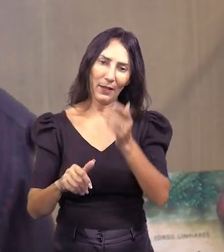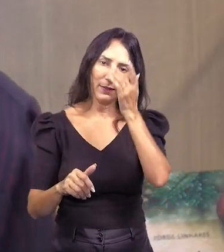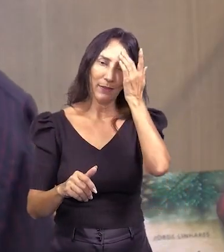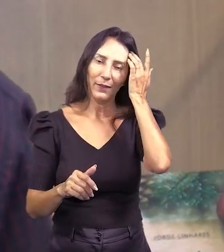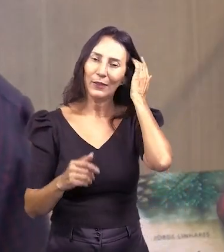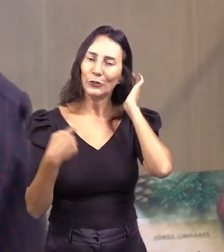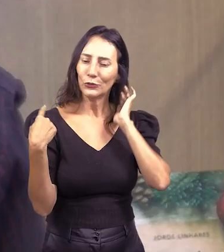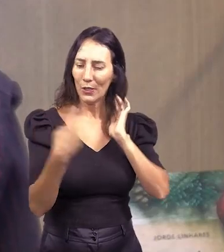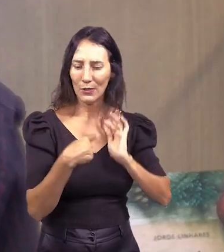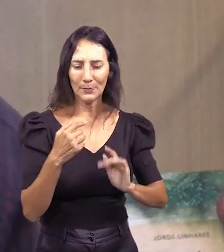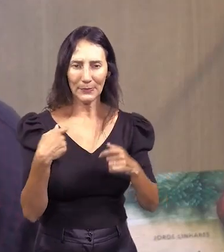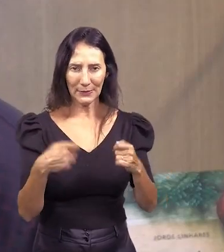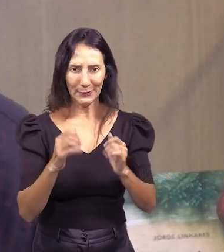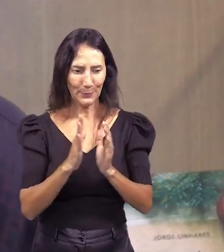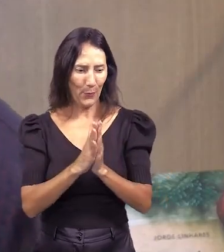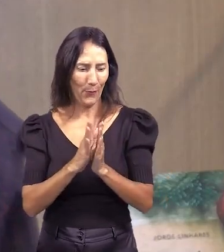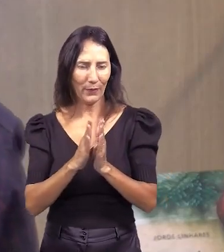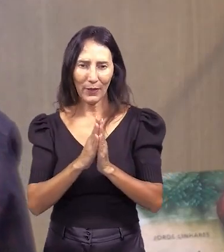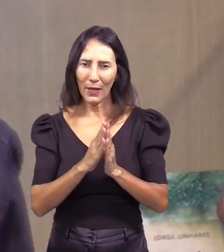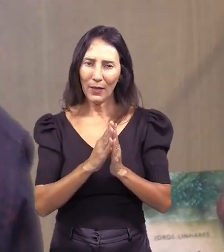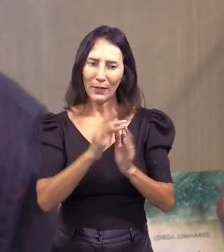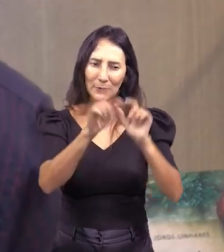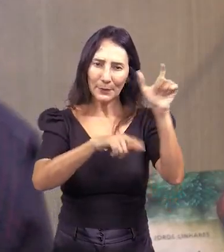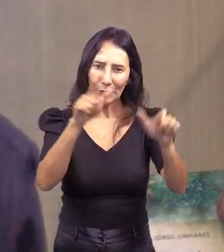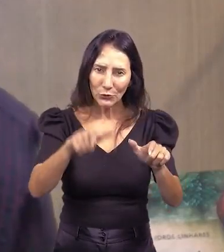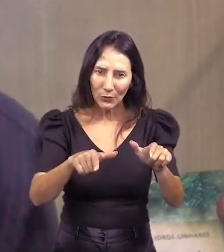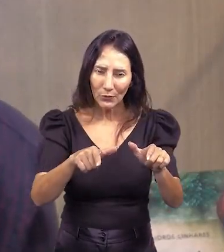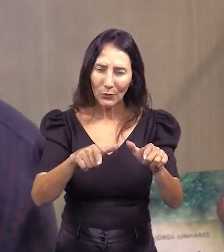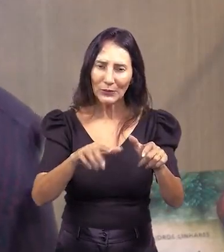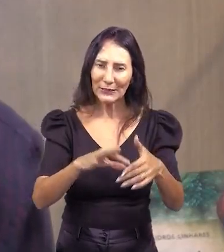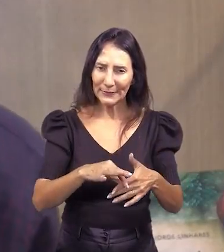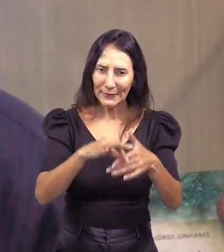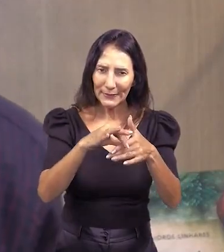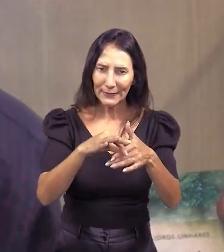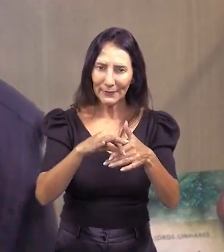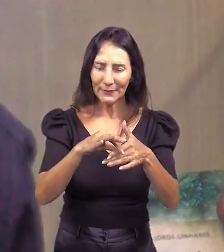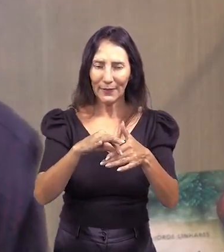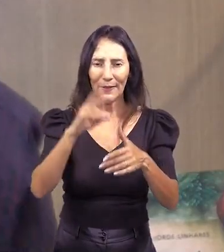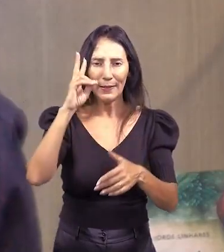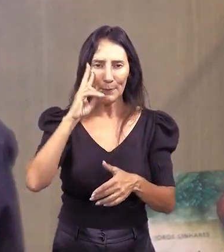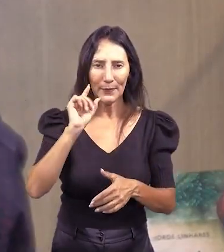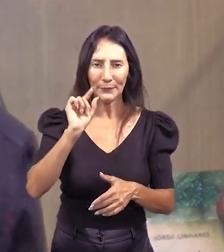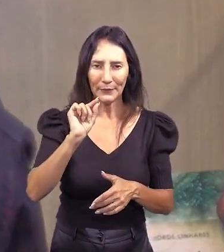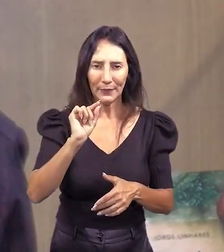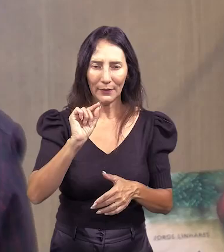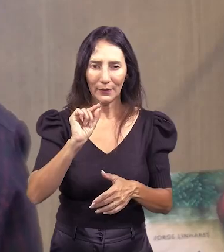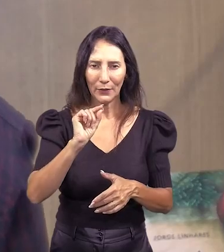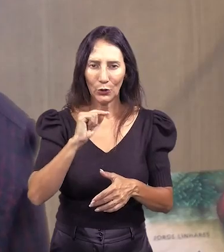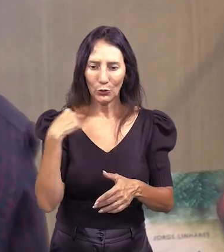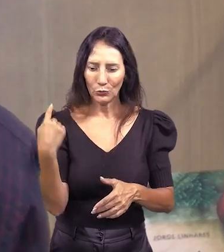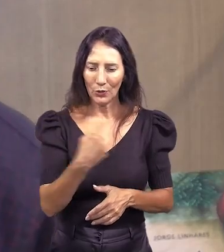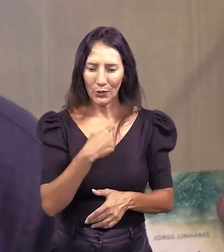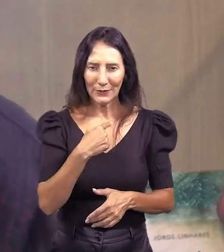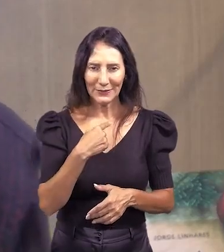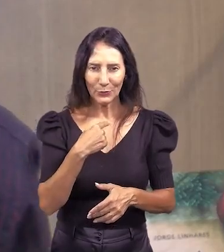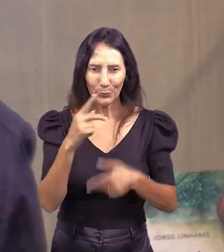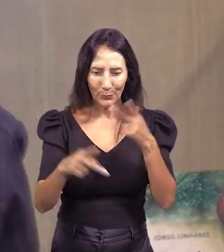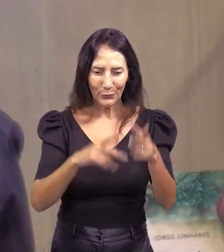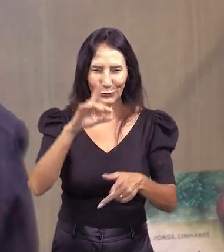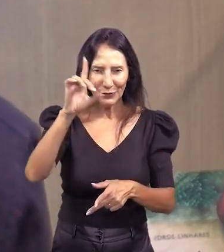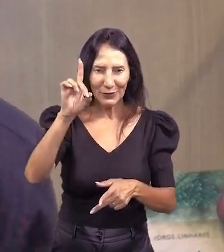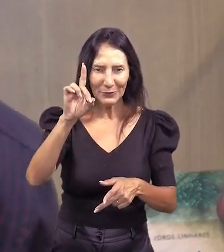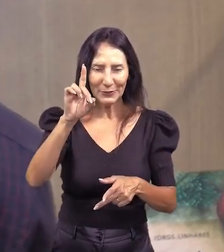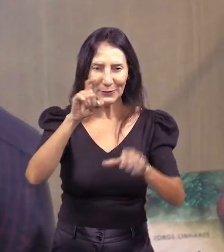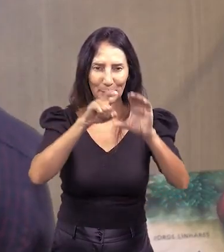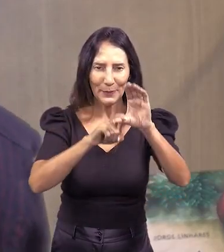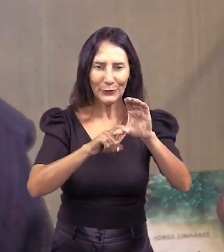terra, orando pelas autoridades constituídas e crendo que a igreja não depende de homens. A igreja é